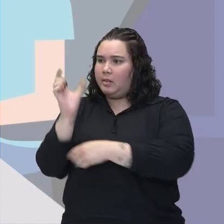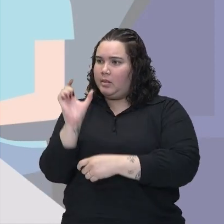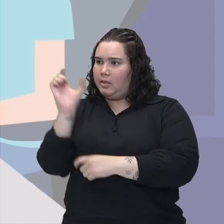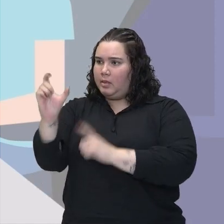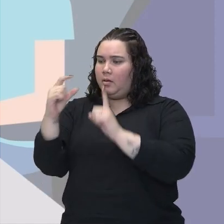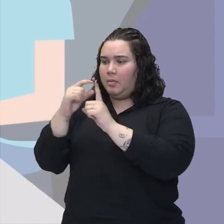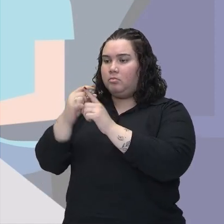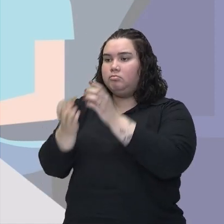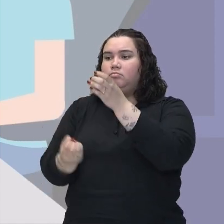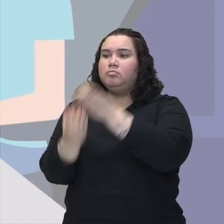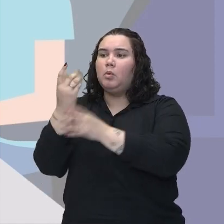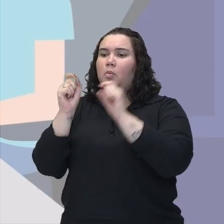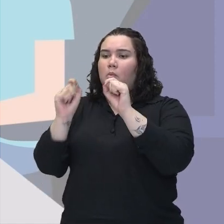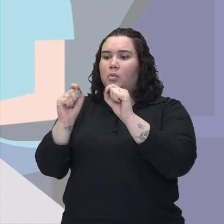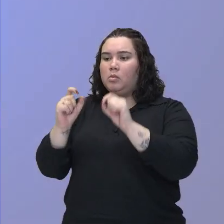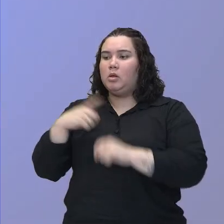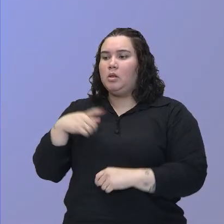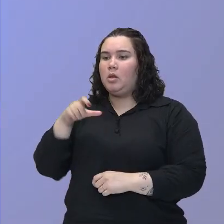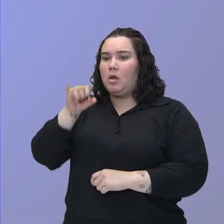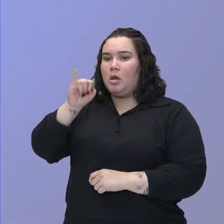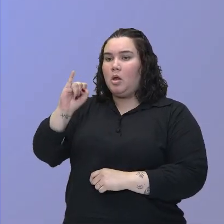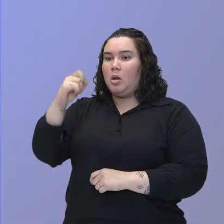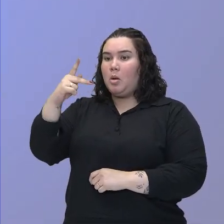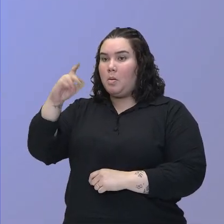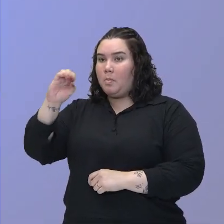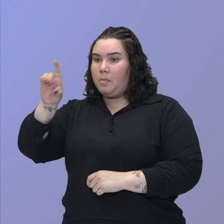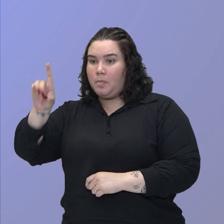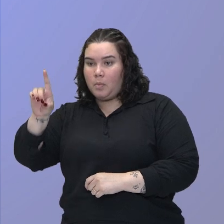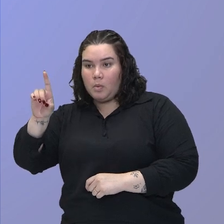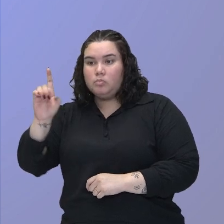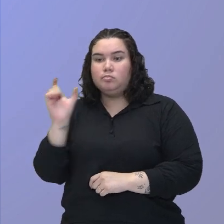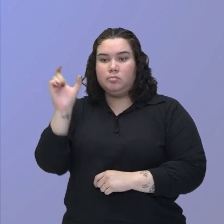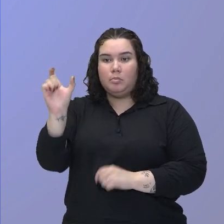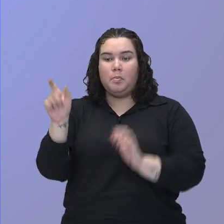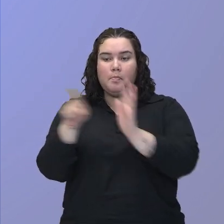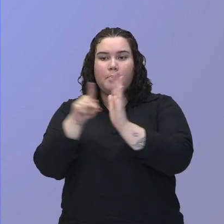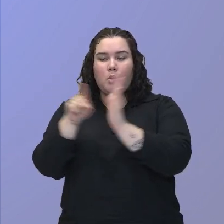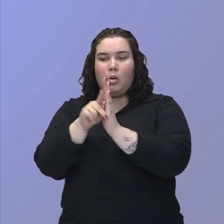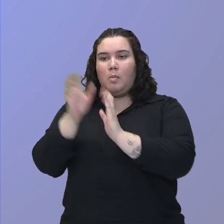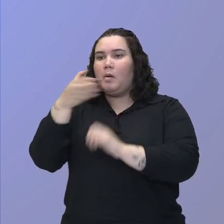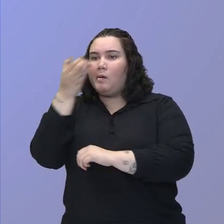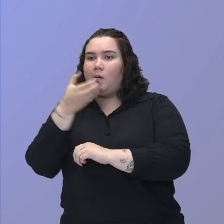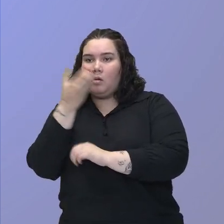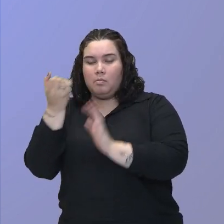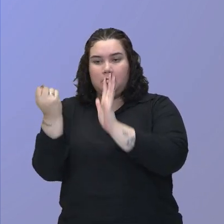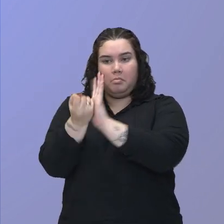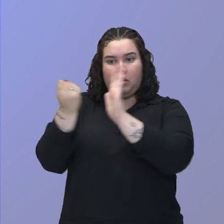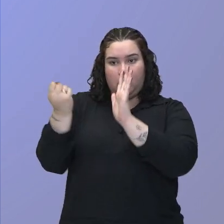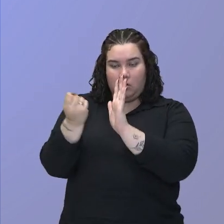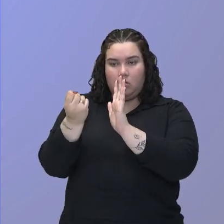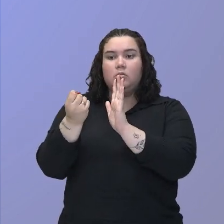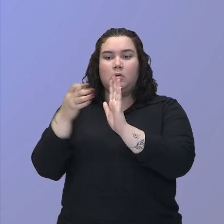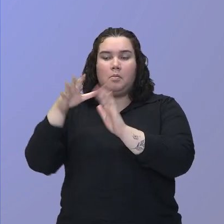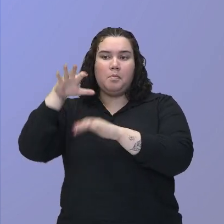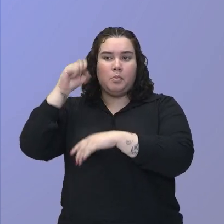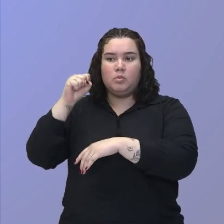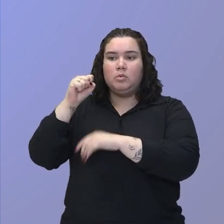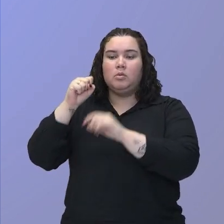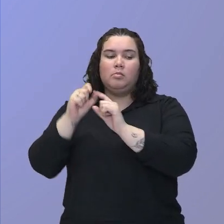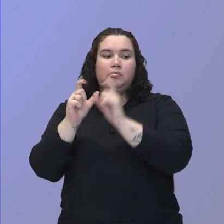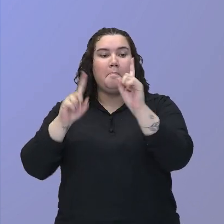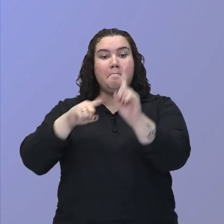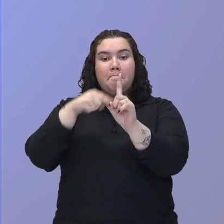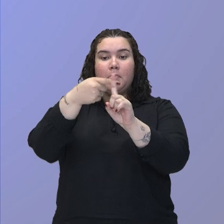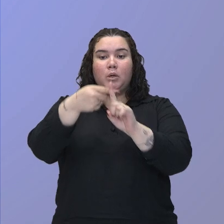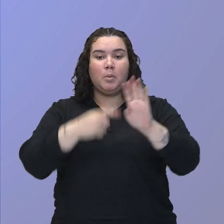surgido a partir da junção de iPod, que é o dispositivo da Apple de reprodução de arquivos MP3 de áudio, e broadcast,